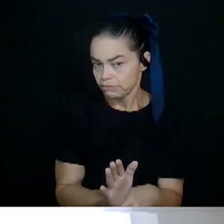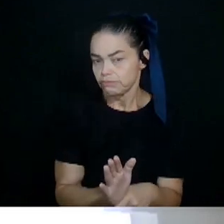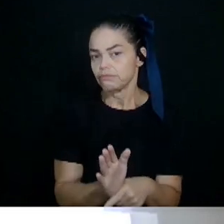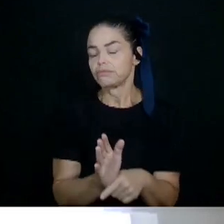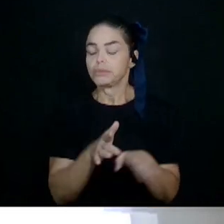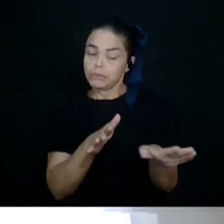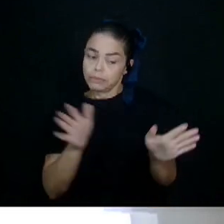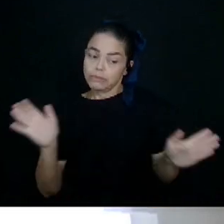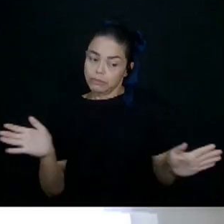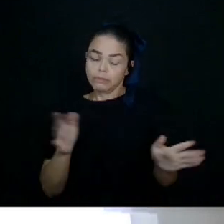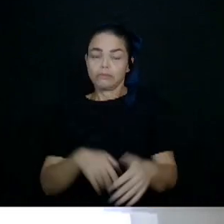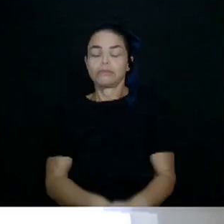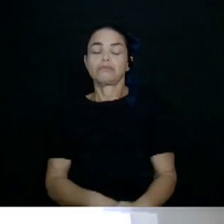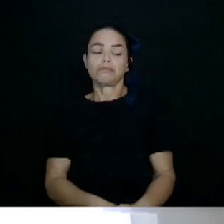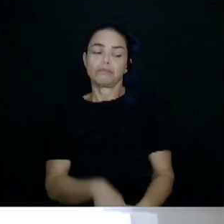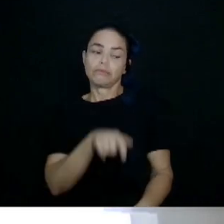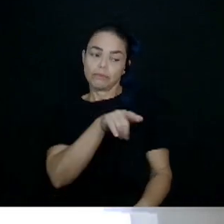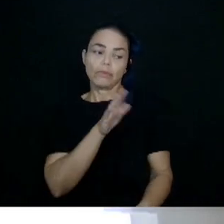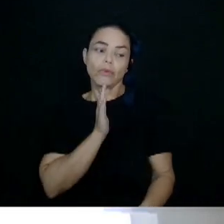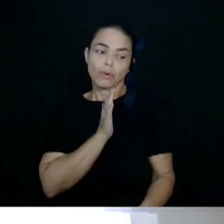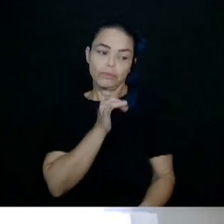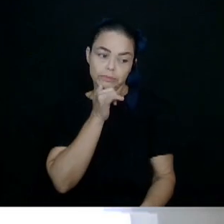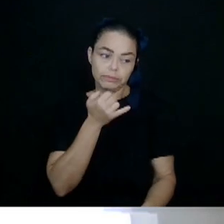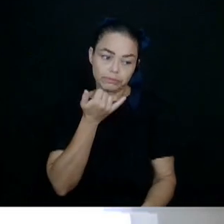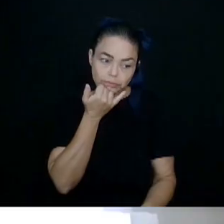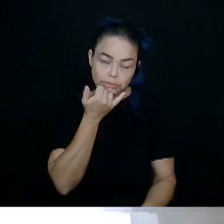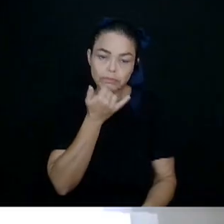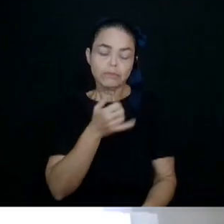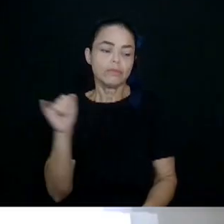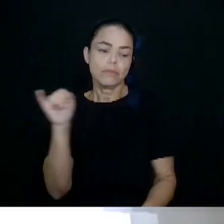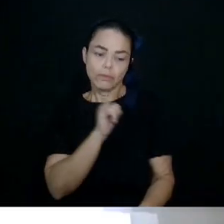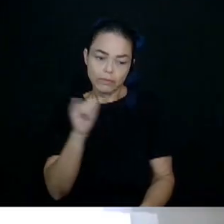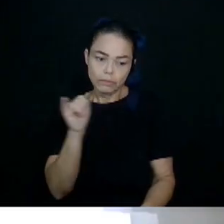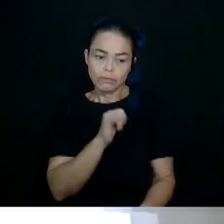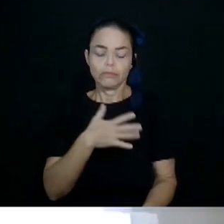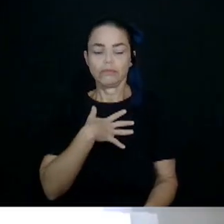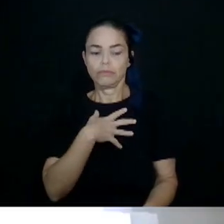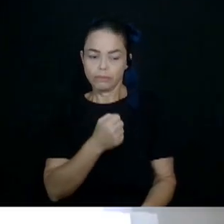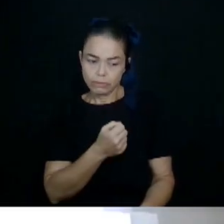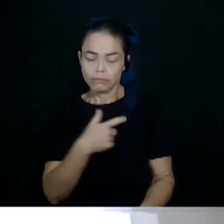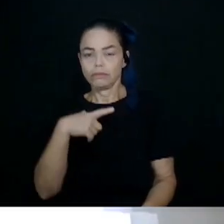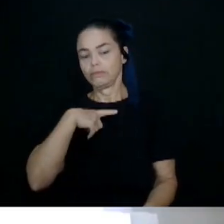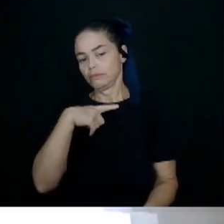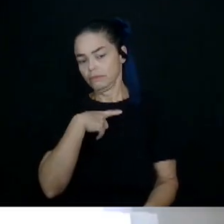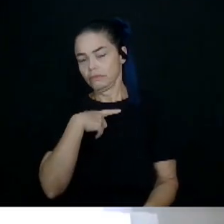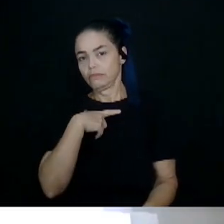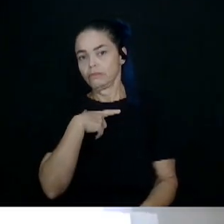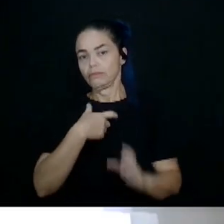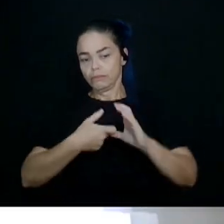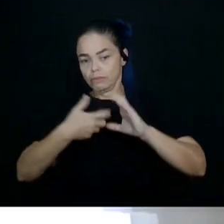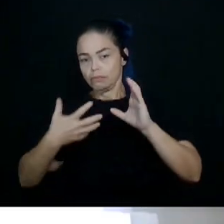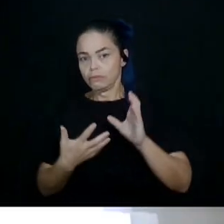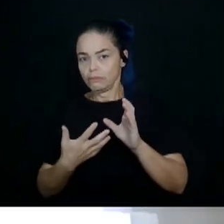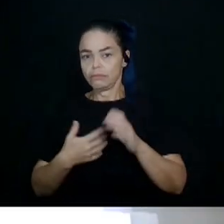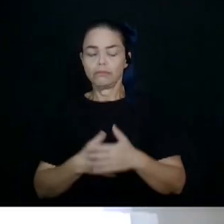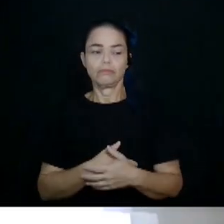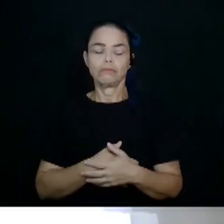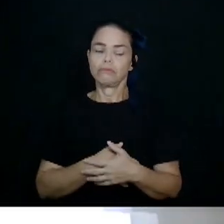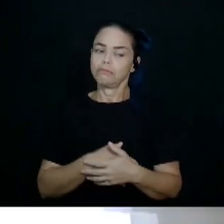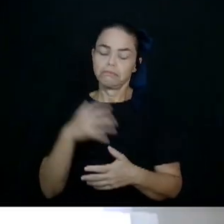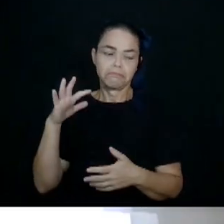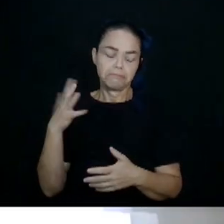a minha mãe, né, minha irmã, né, o meu filho tem características que eu li alguma coisa, eu tive